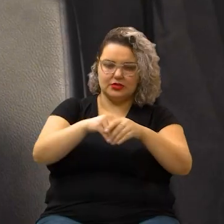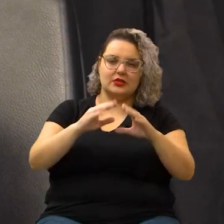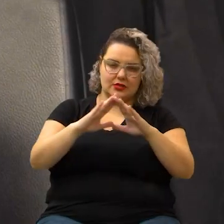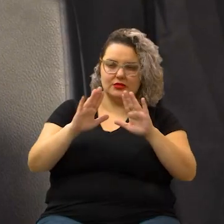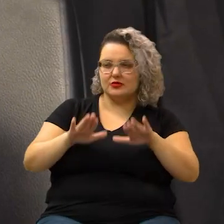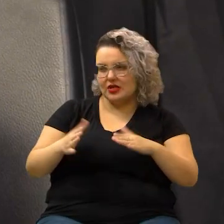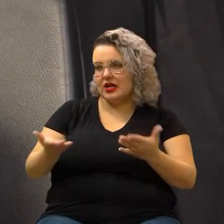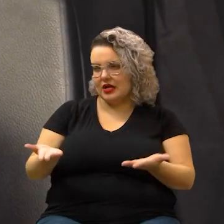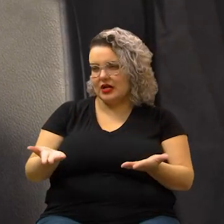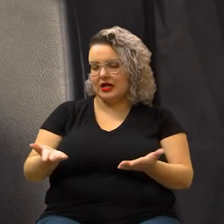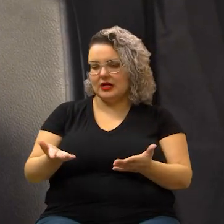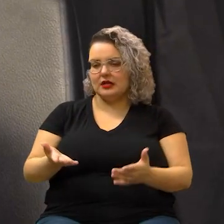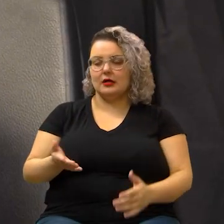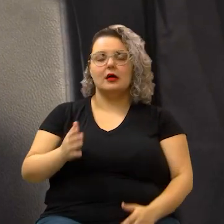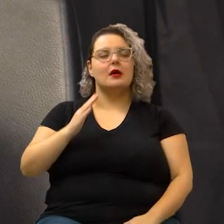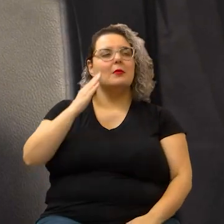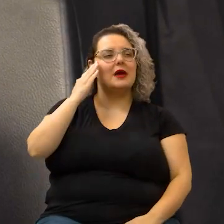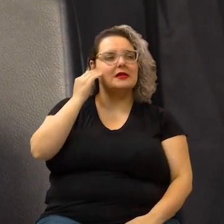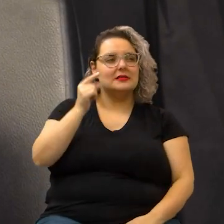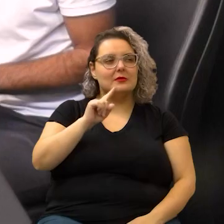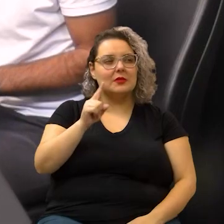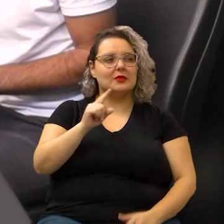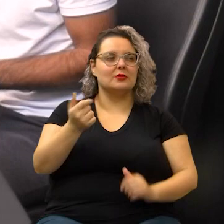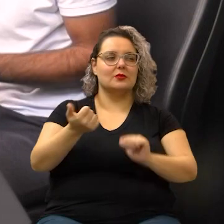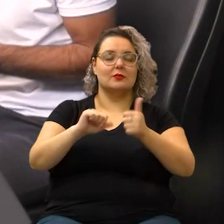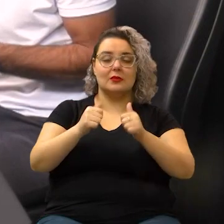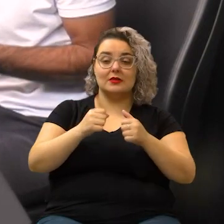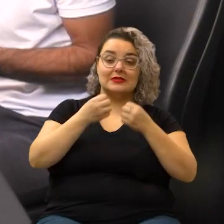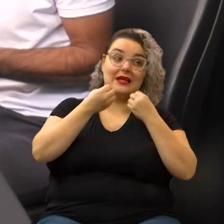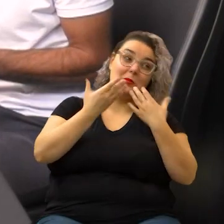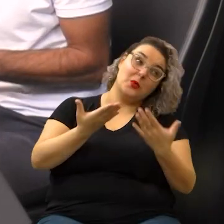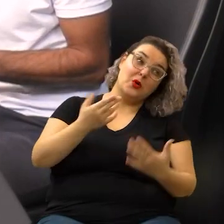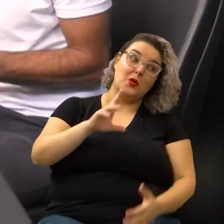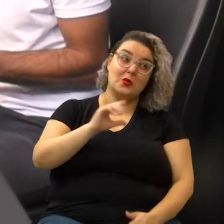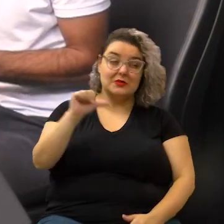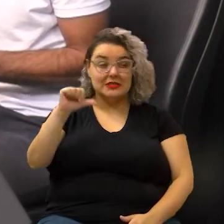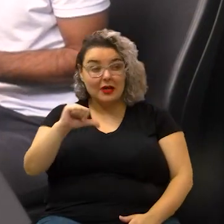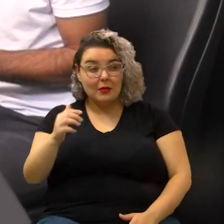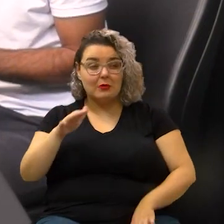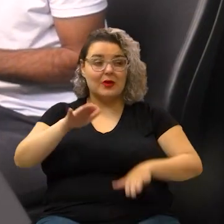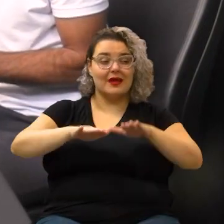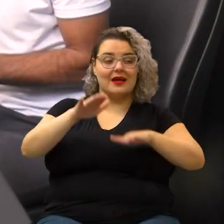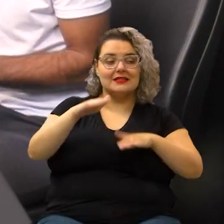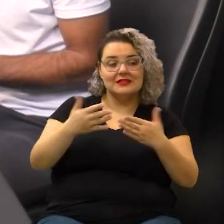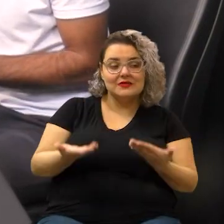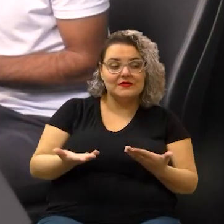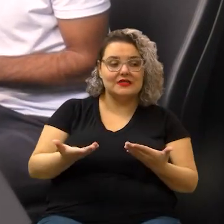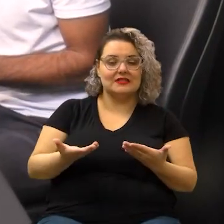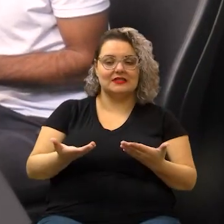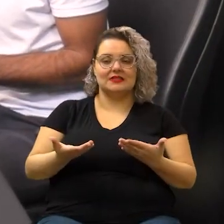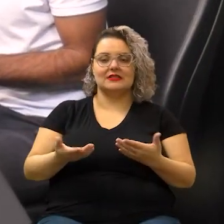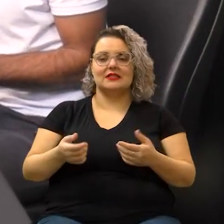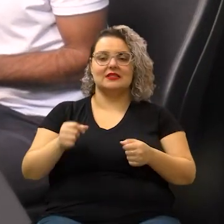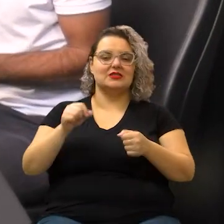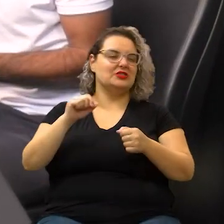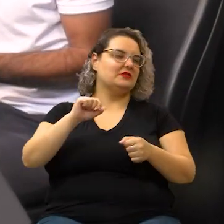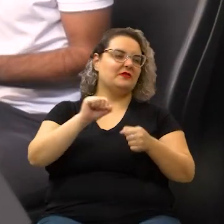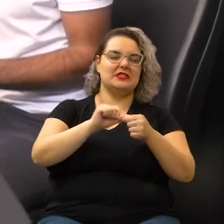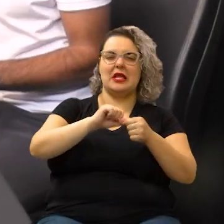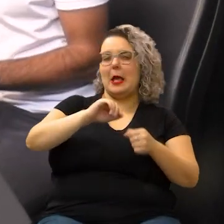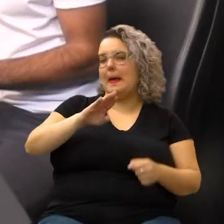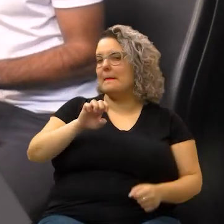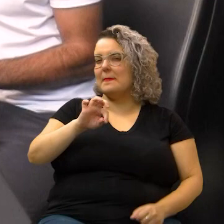mais dentro de casa. Mas sabe que eu não consegui avaliar se isso é bom ou é ruim, porque às vezes também a gente jogava